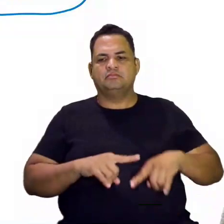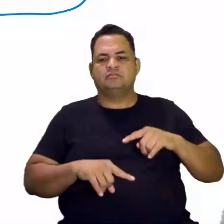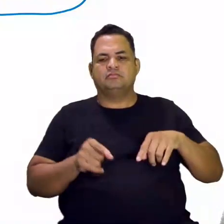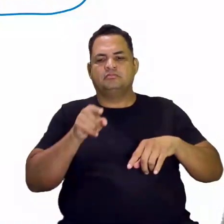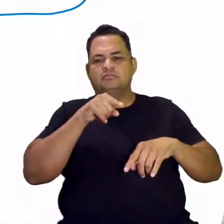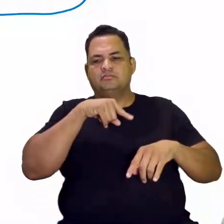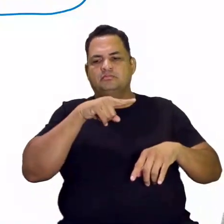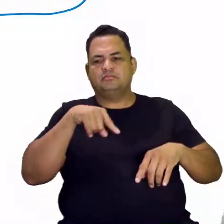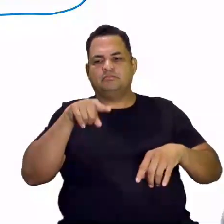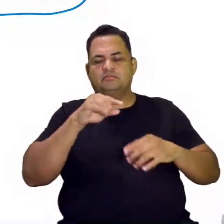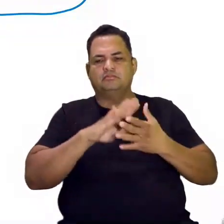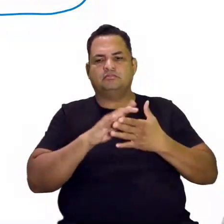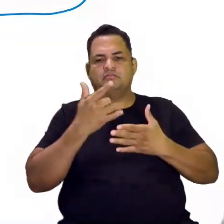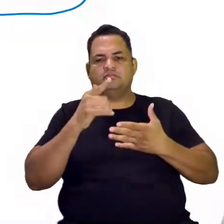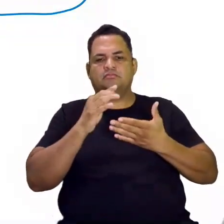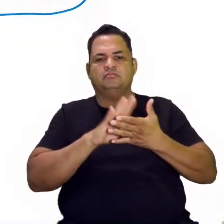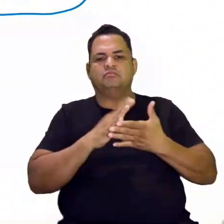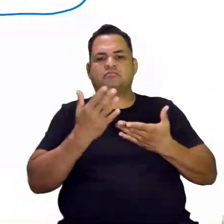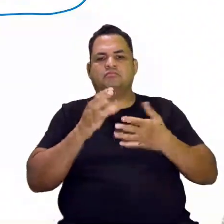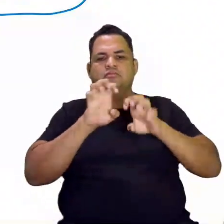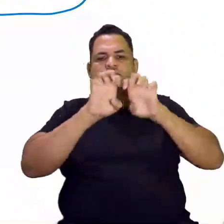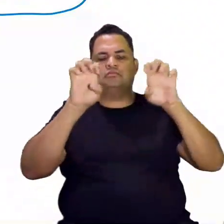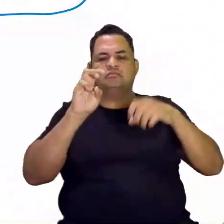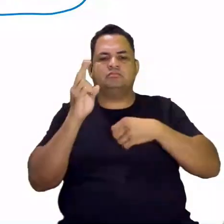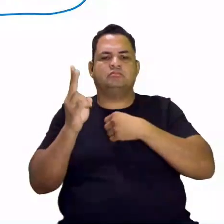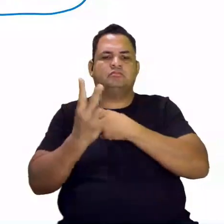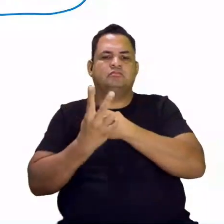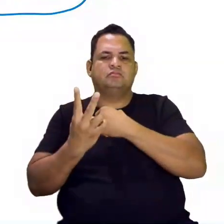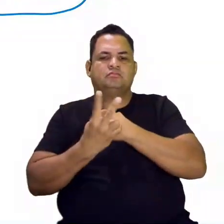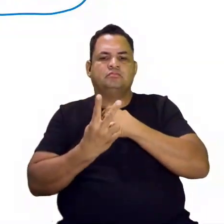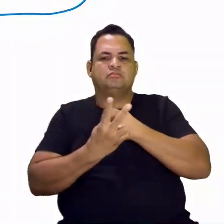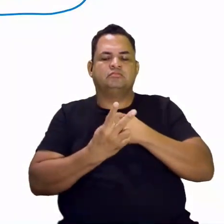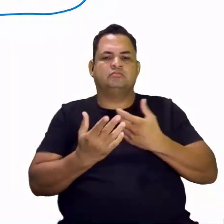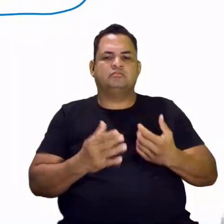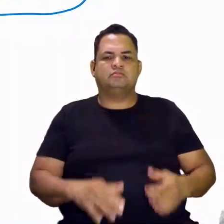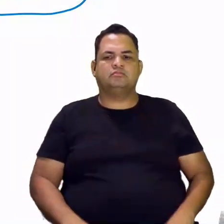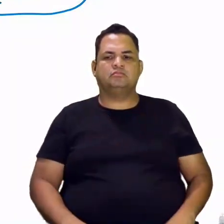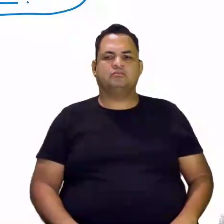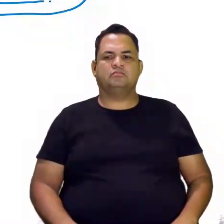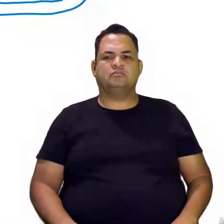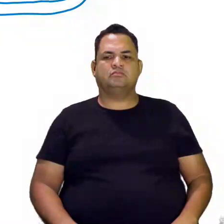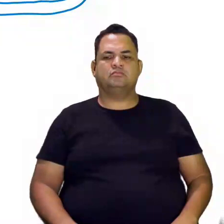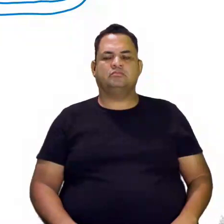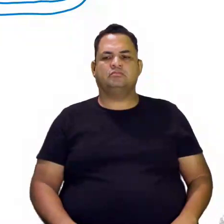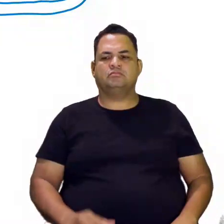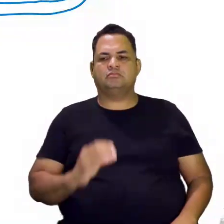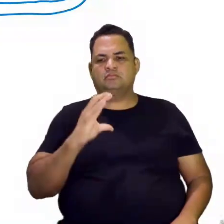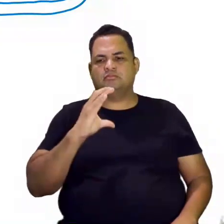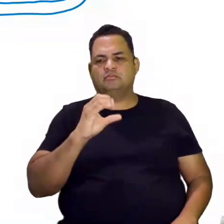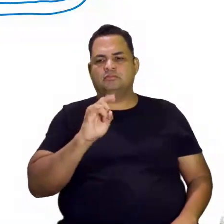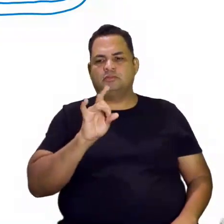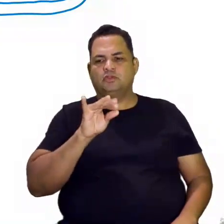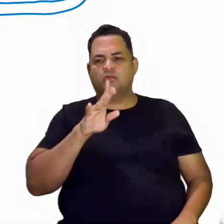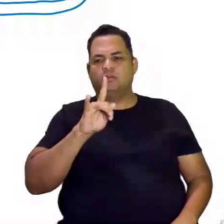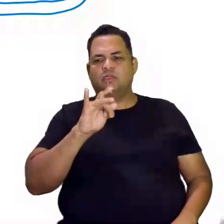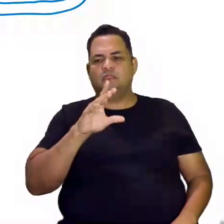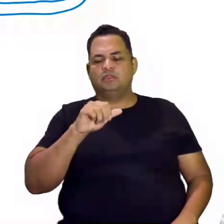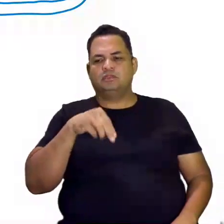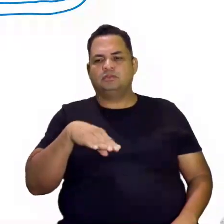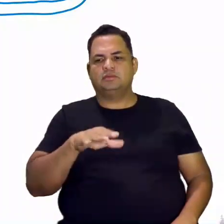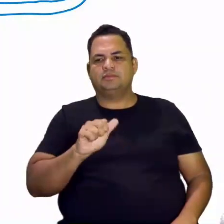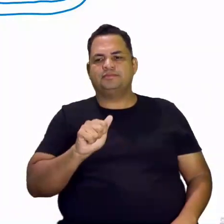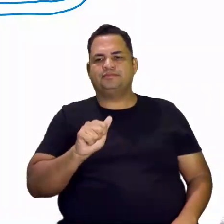não tem nenhuma estrutura protegendo o aqui, ó, o citoplasma, tá?